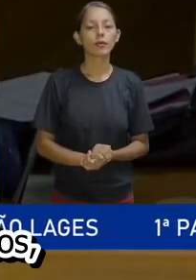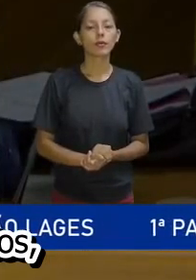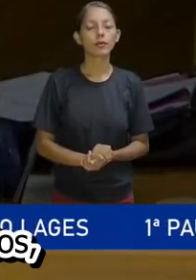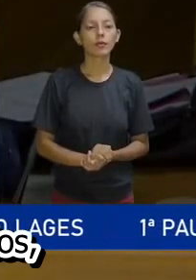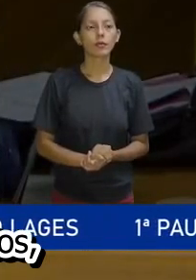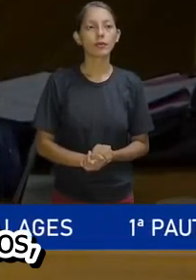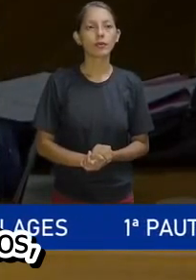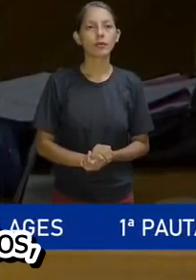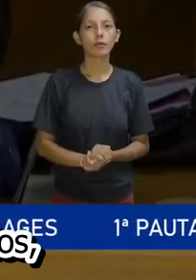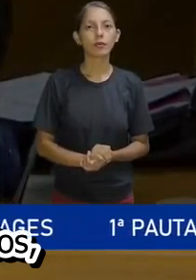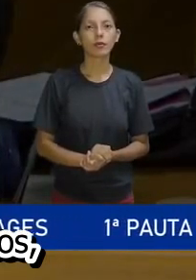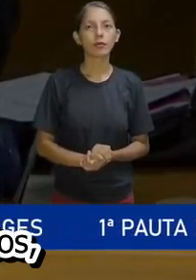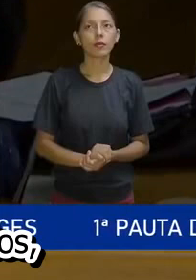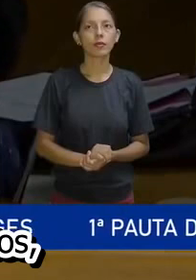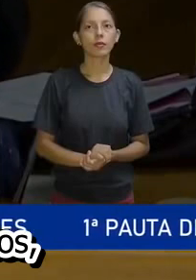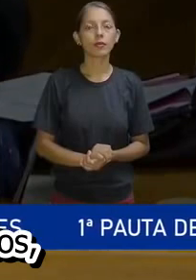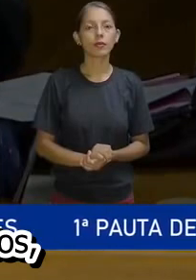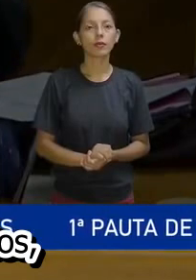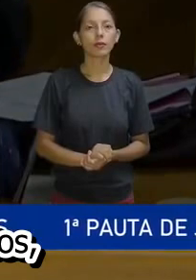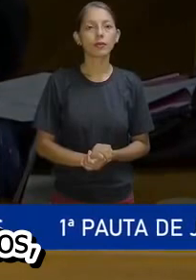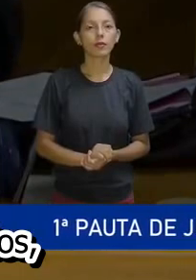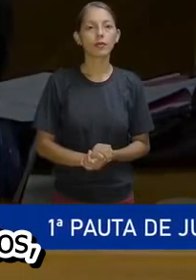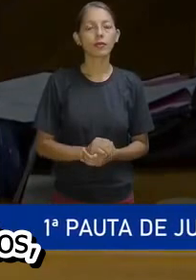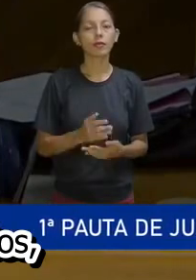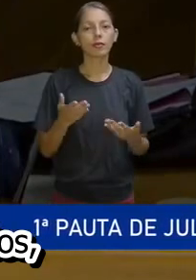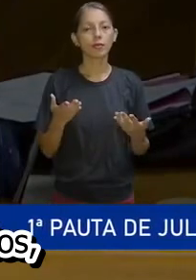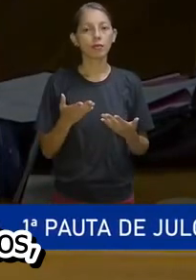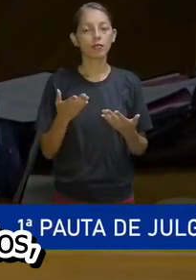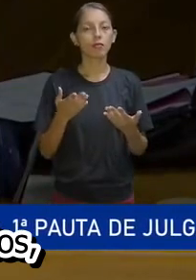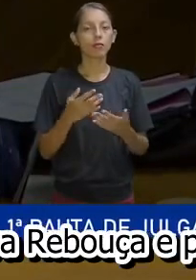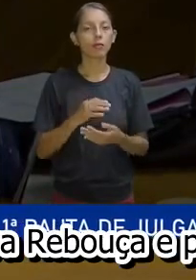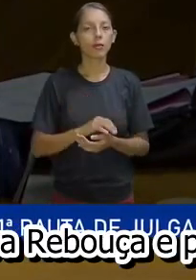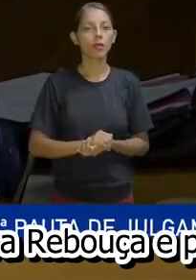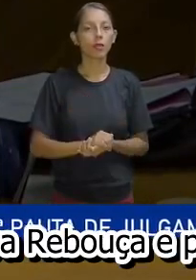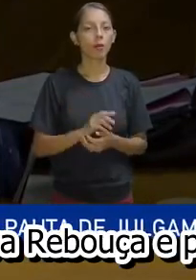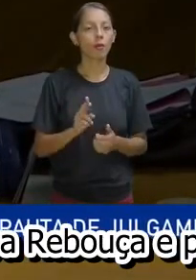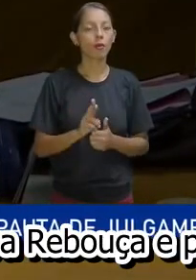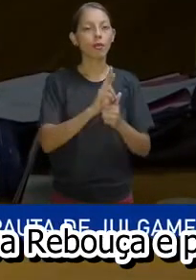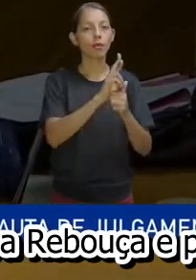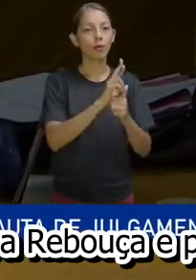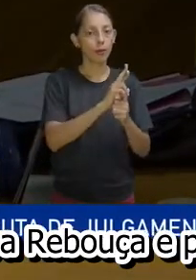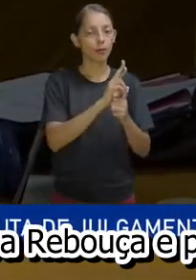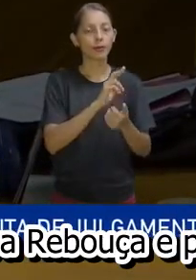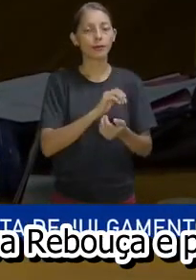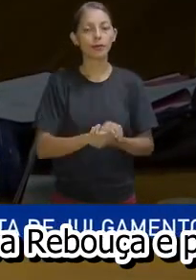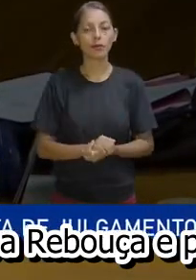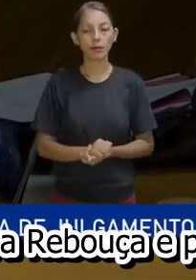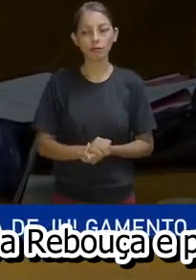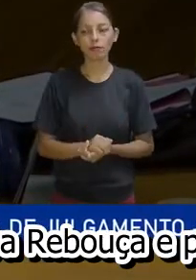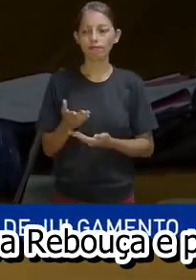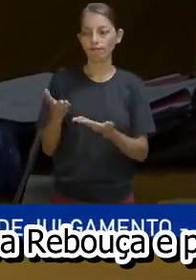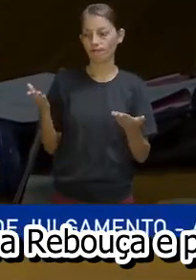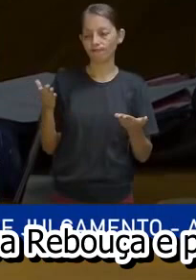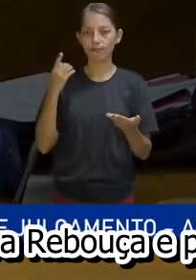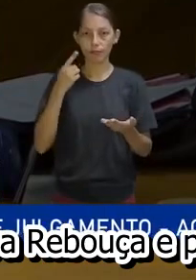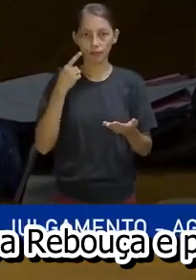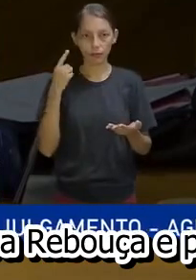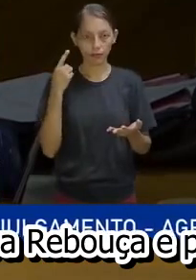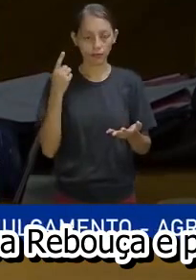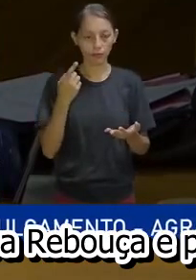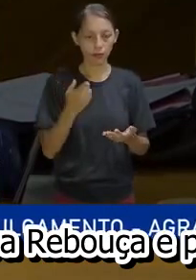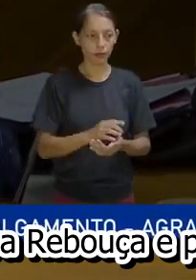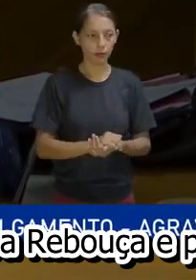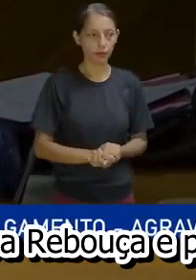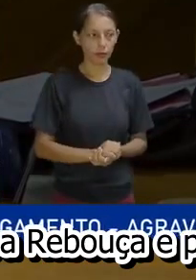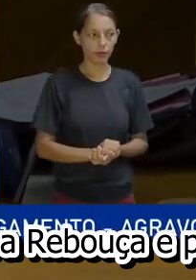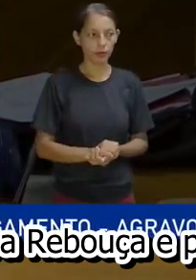Senhores pares, senhora Procuradora Regional Eleitoral, senhores advogados, trata-se